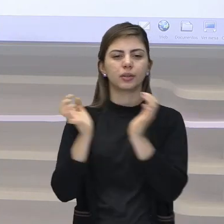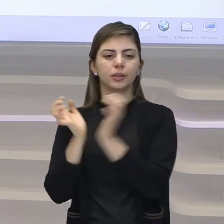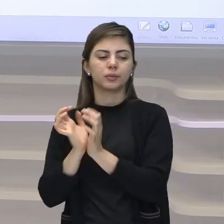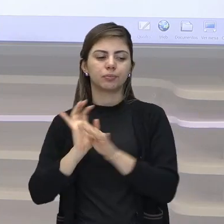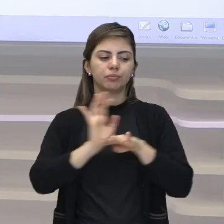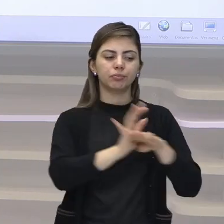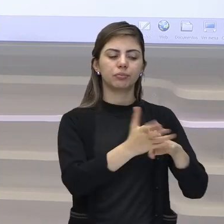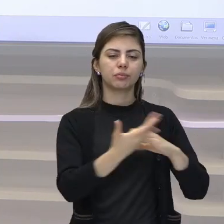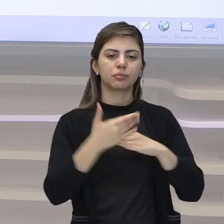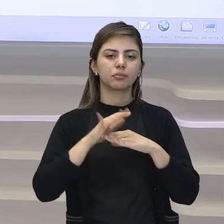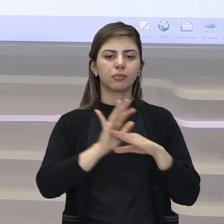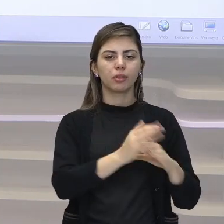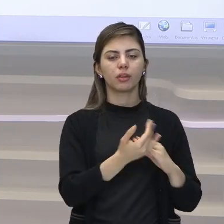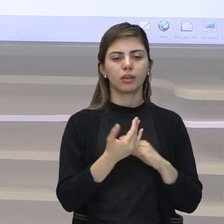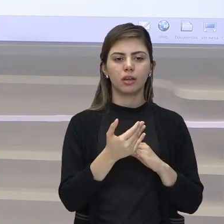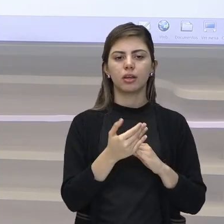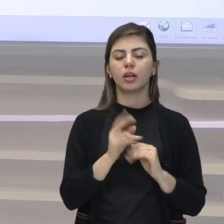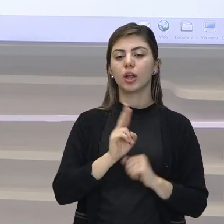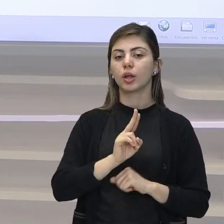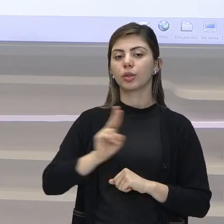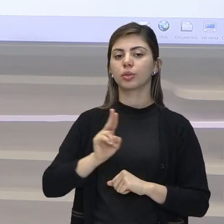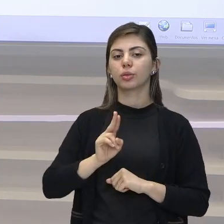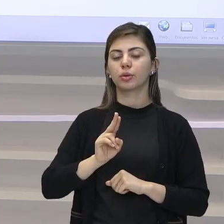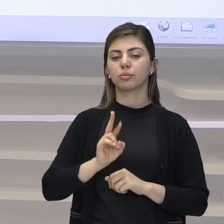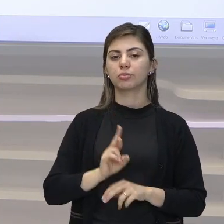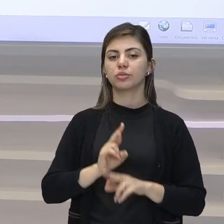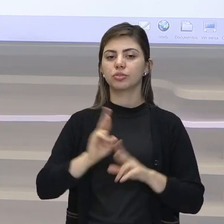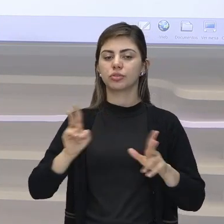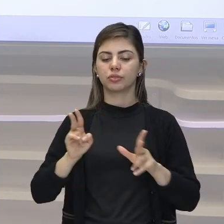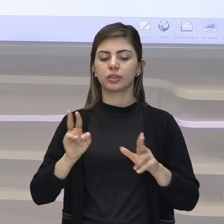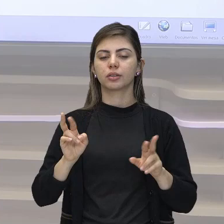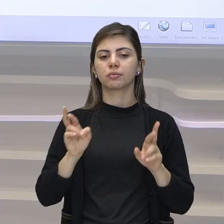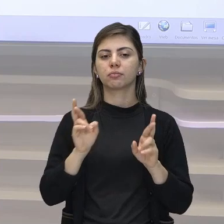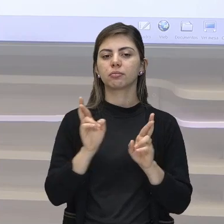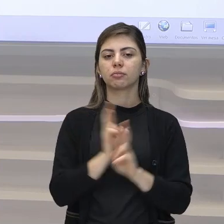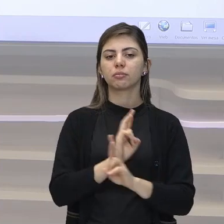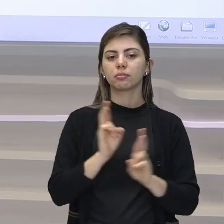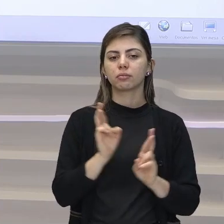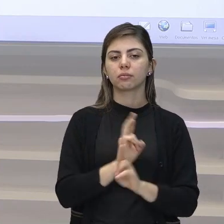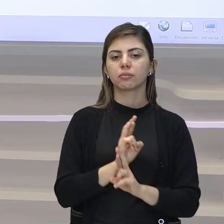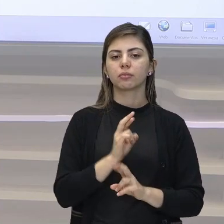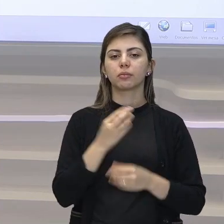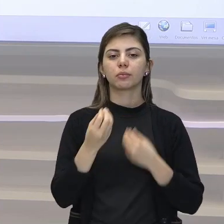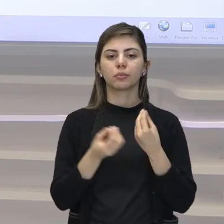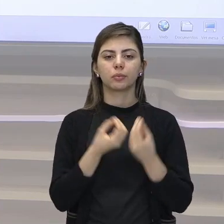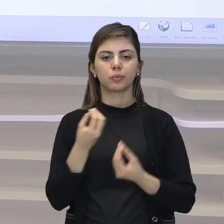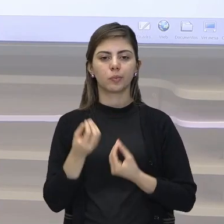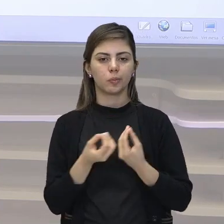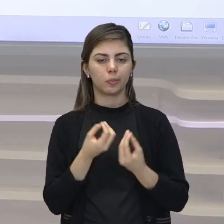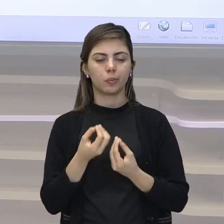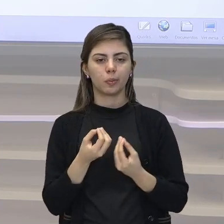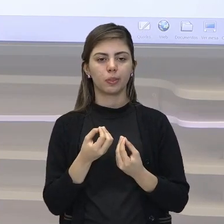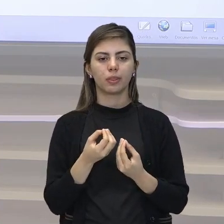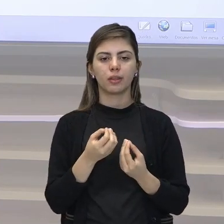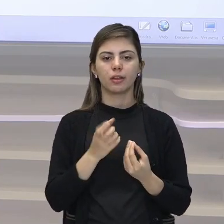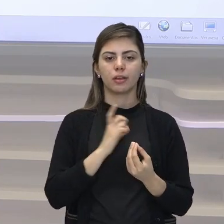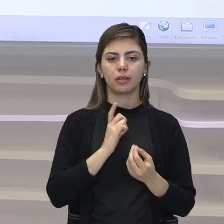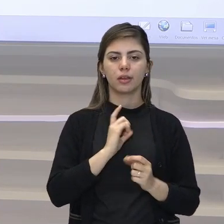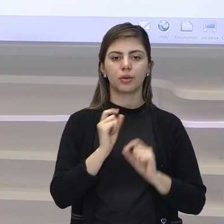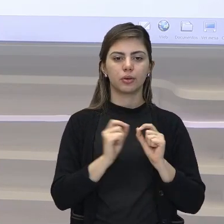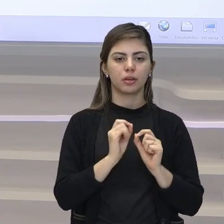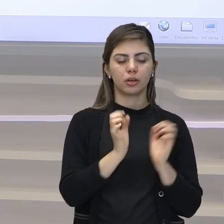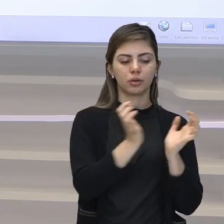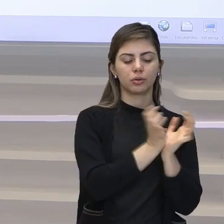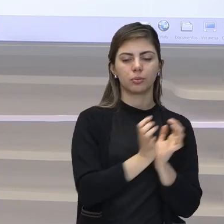gente dá outro nome a esse tipo de relação. Então, as relações interespecíficas entre indivíduos